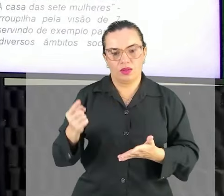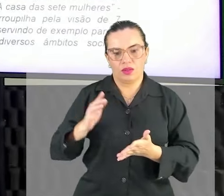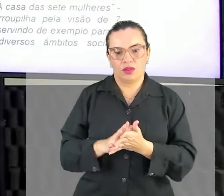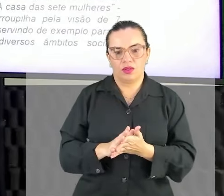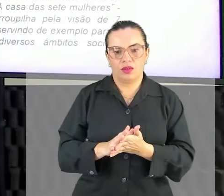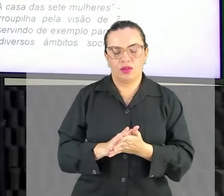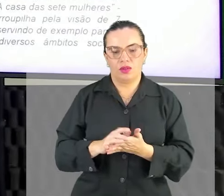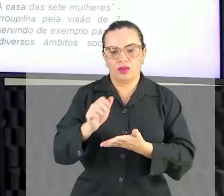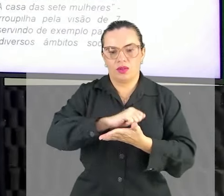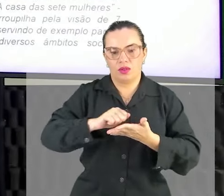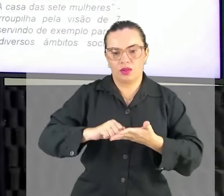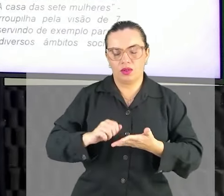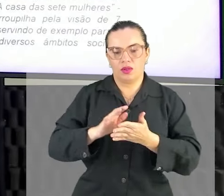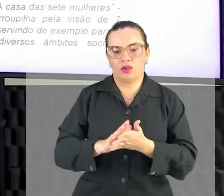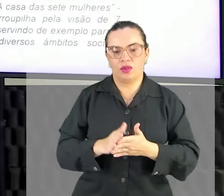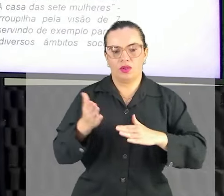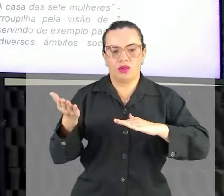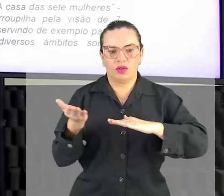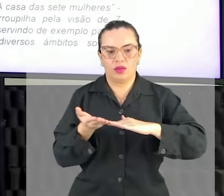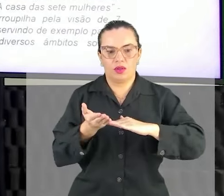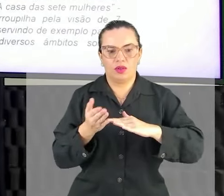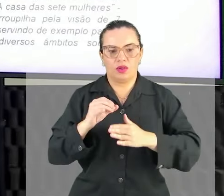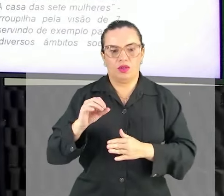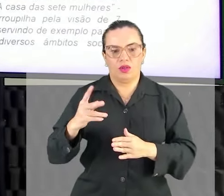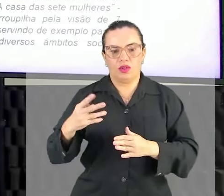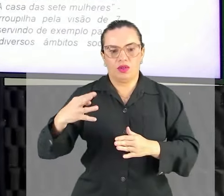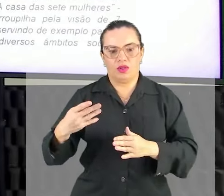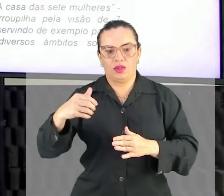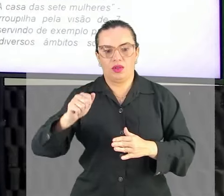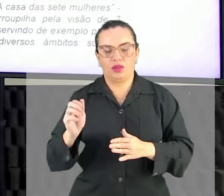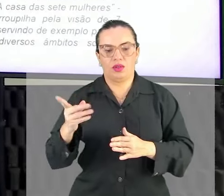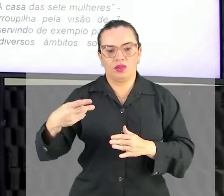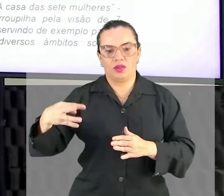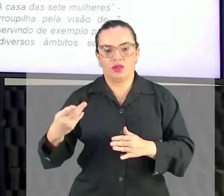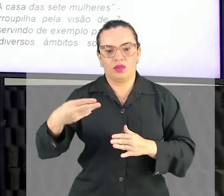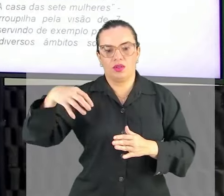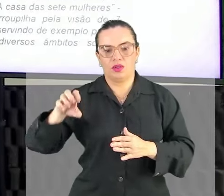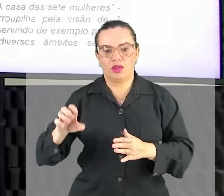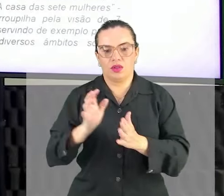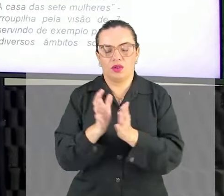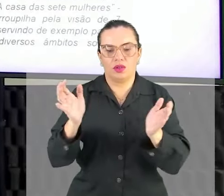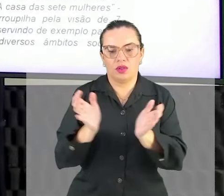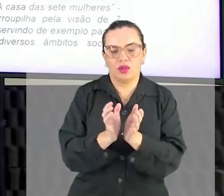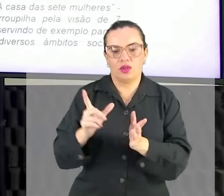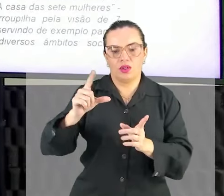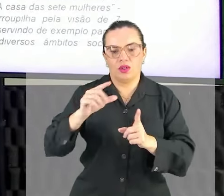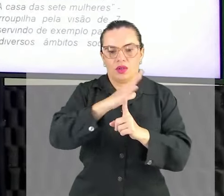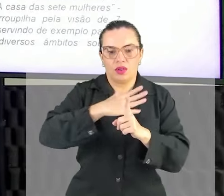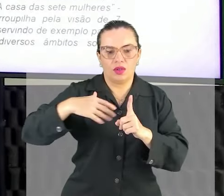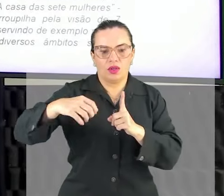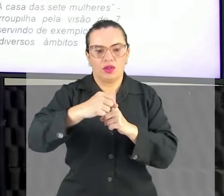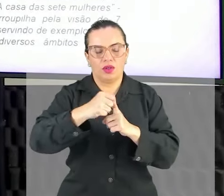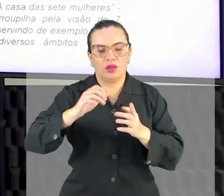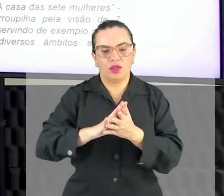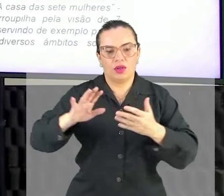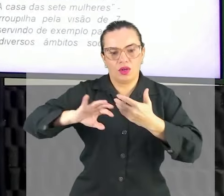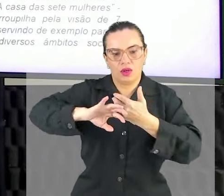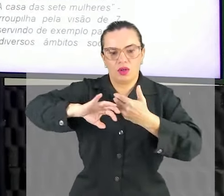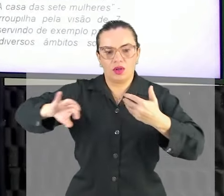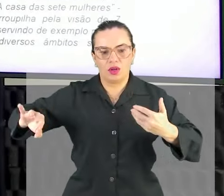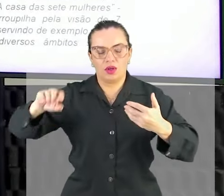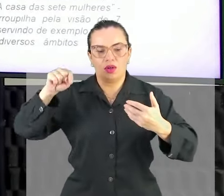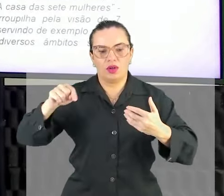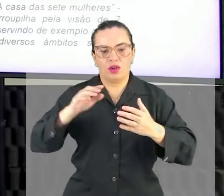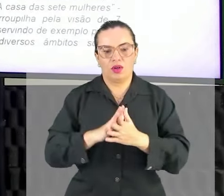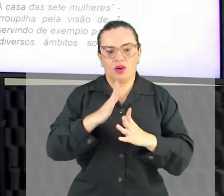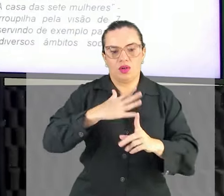como afirma a escritora contemporânea Chimamanda Adichie, grupos minoritários são marginalizados pelo corpo social